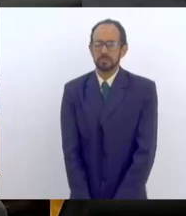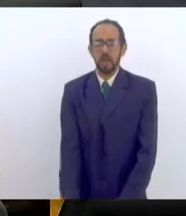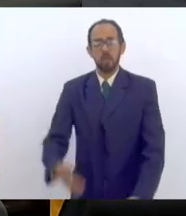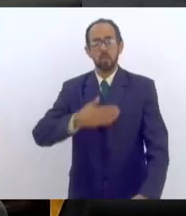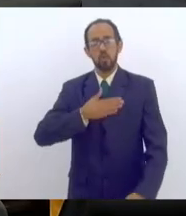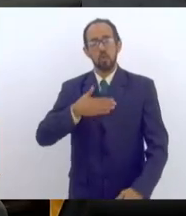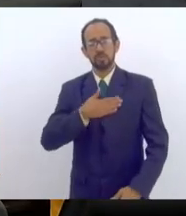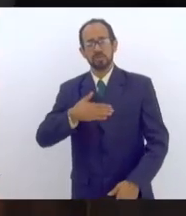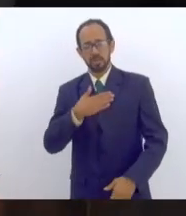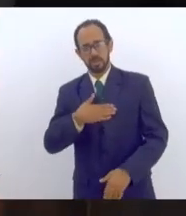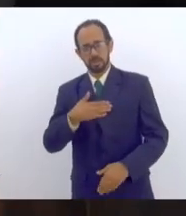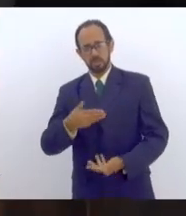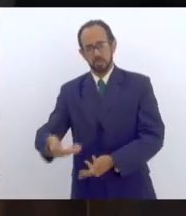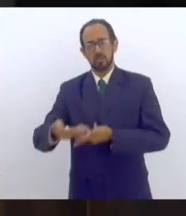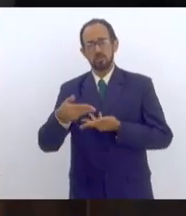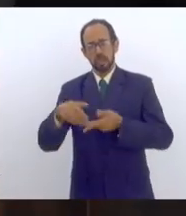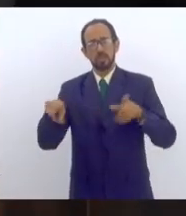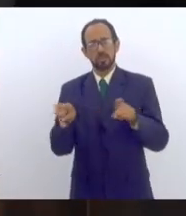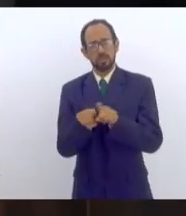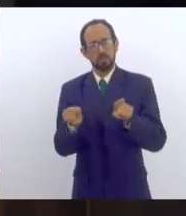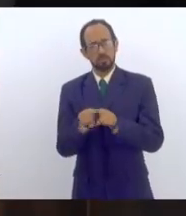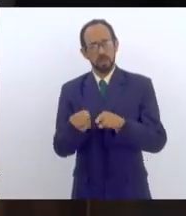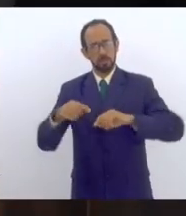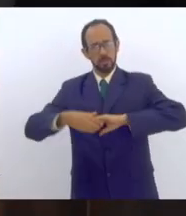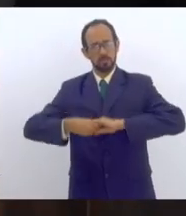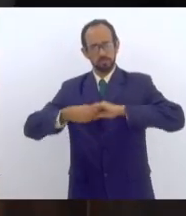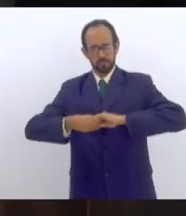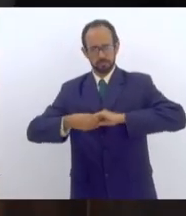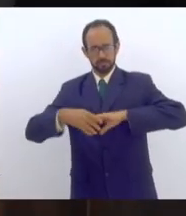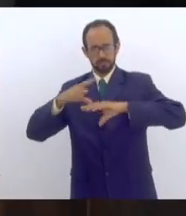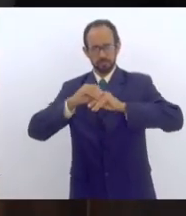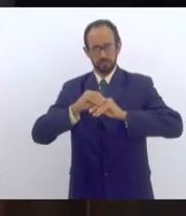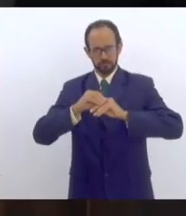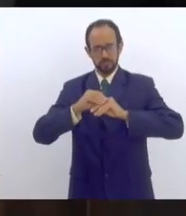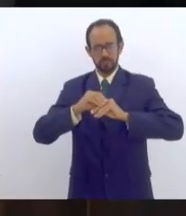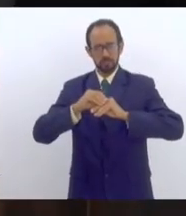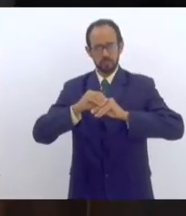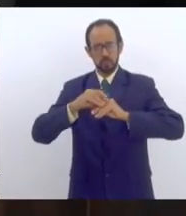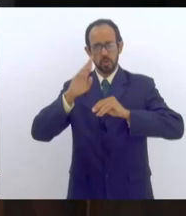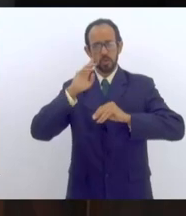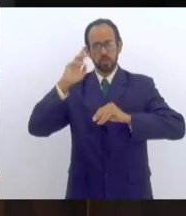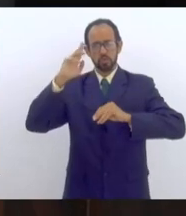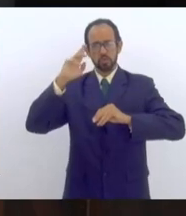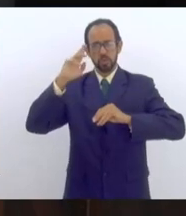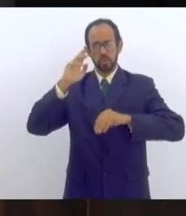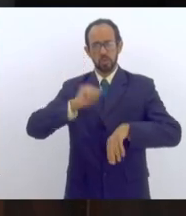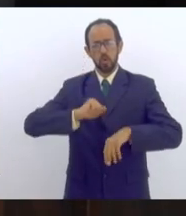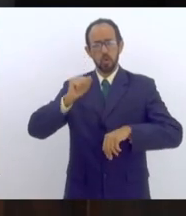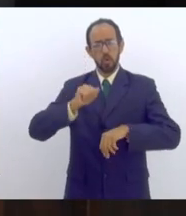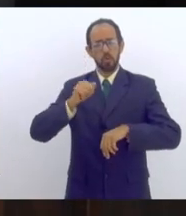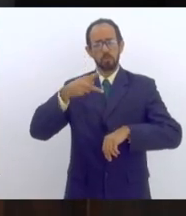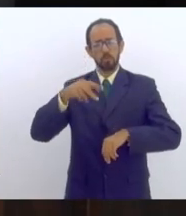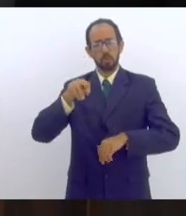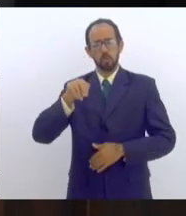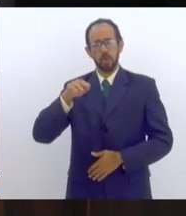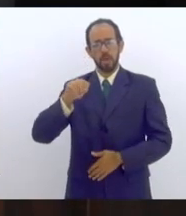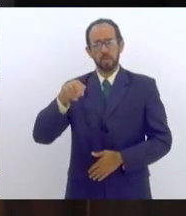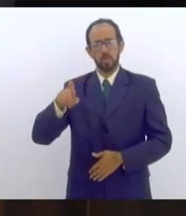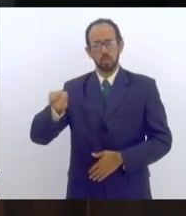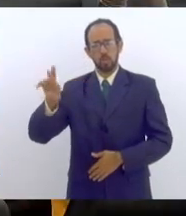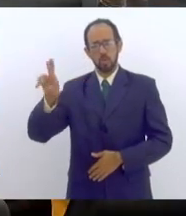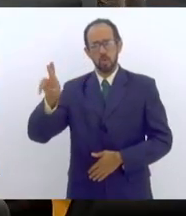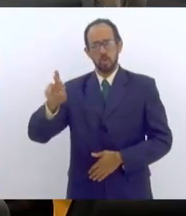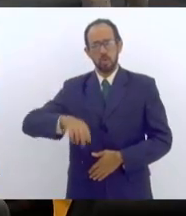Gostaria de convidar também para breves saudações nosso excelentíssimo Procurador-Geral de Justiça, Dr. Luciano